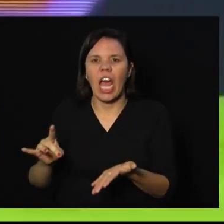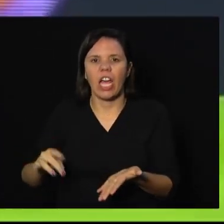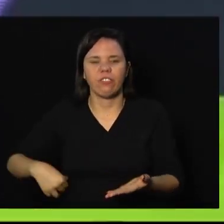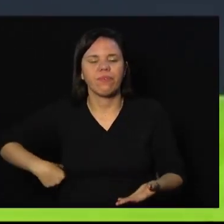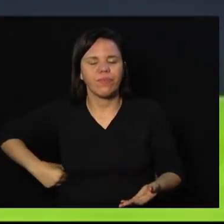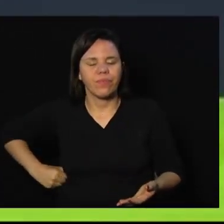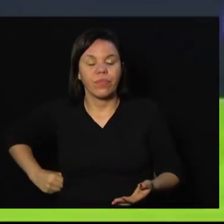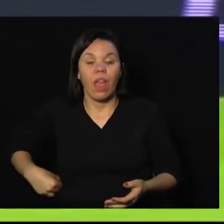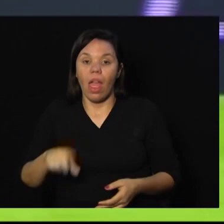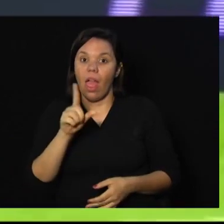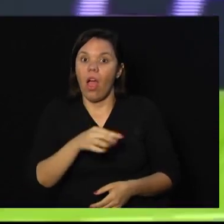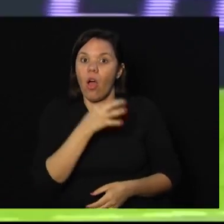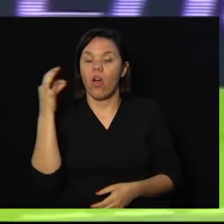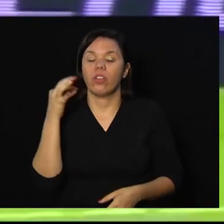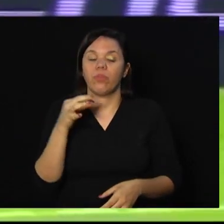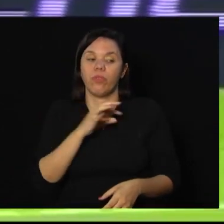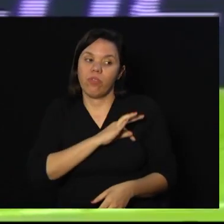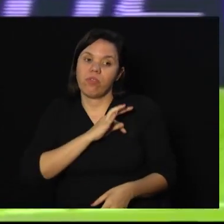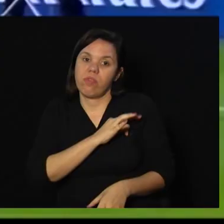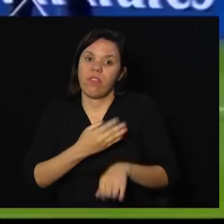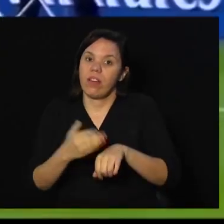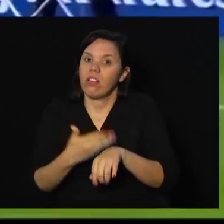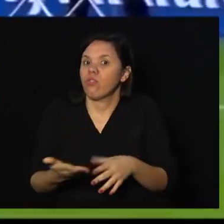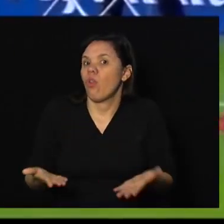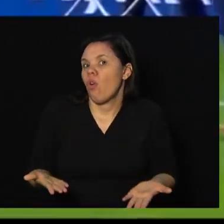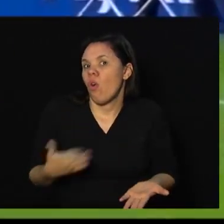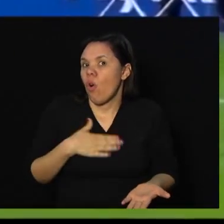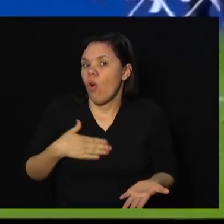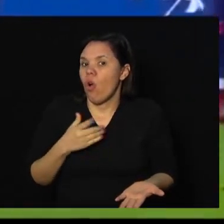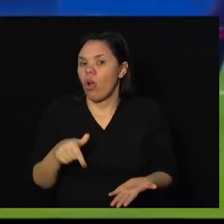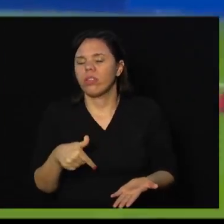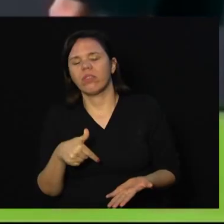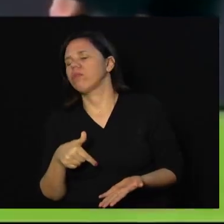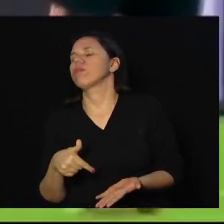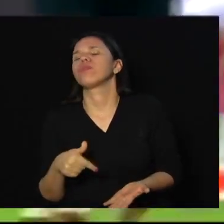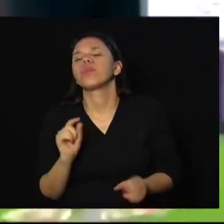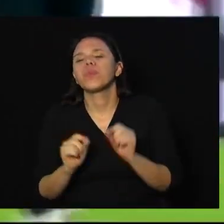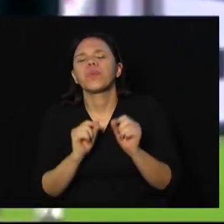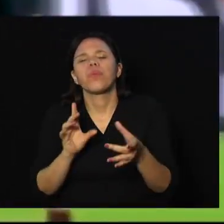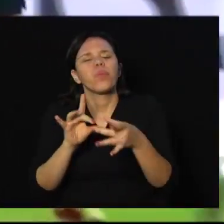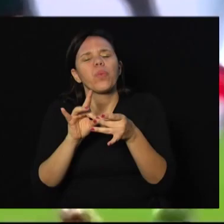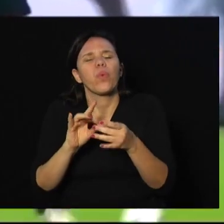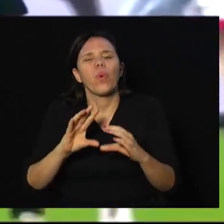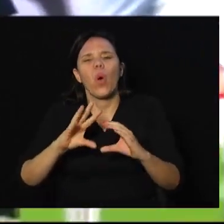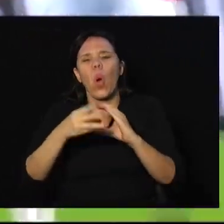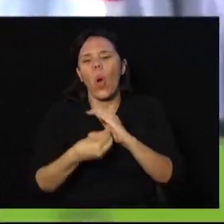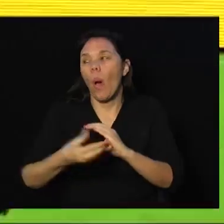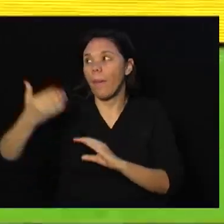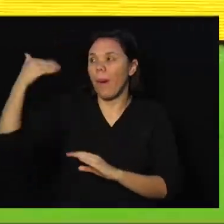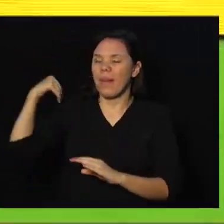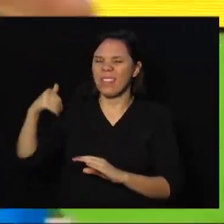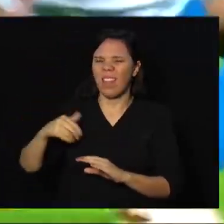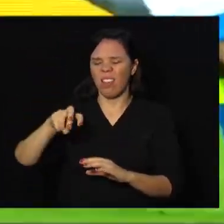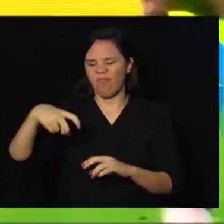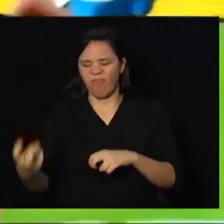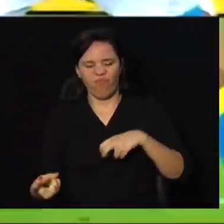adversário, né? Eu acho que criaram assim uma imagem dele na Copa passada de jogador que cai